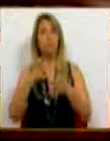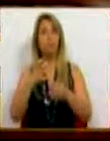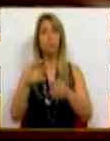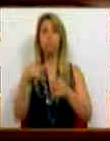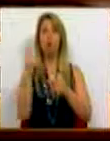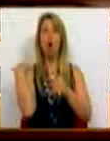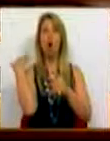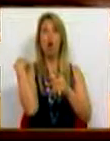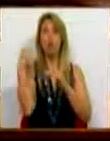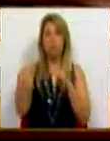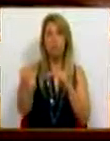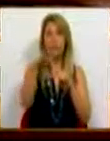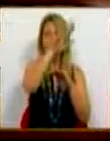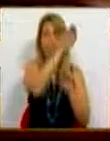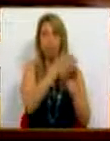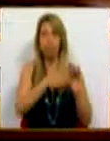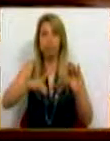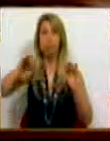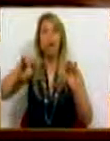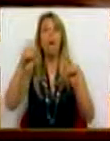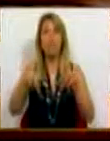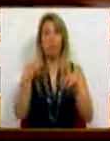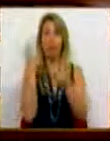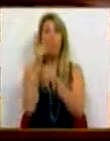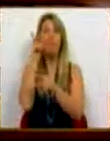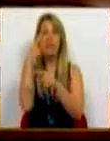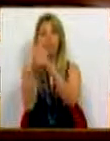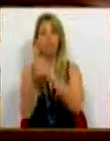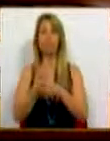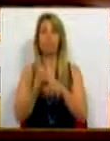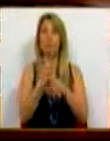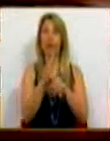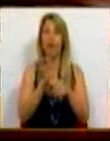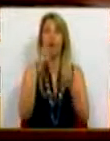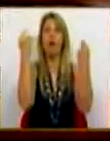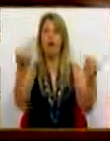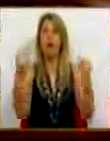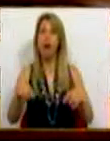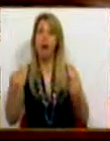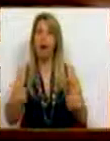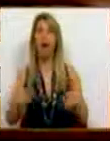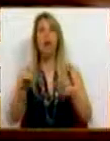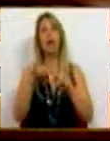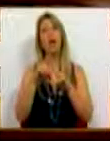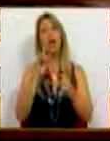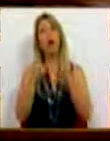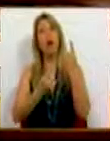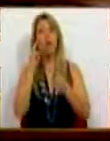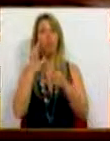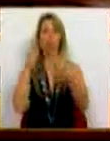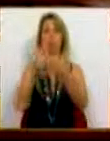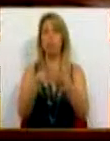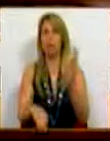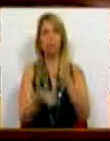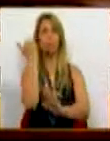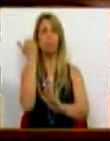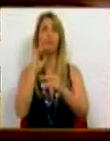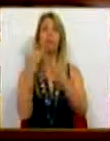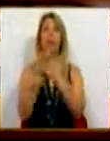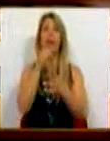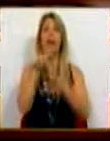pela biodiversidade que esta encerra, a progressiva remoção de obstáculos que impedem os rios de ser livres, um novo olhar sobre a conservação